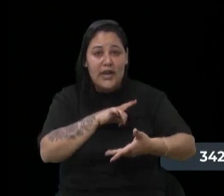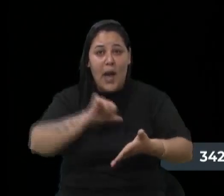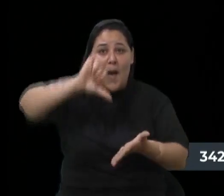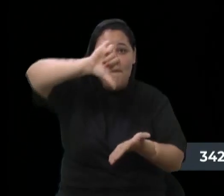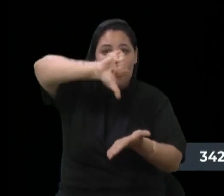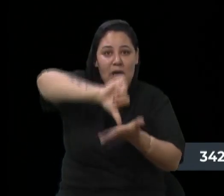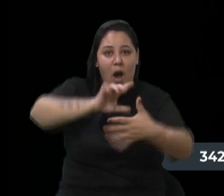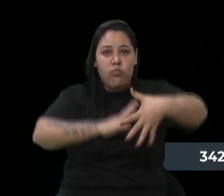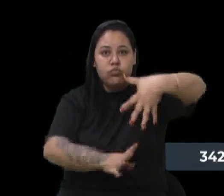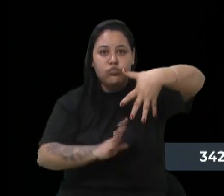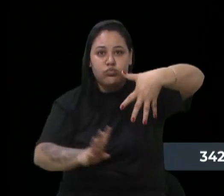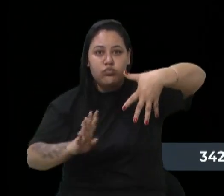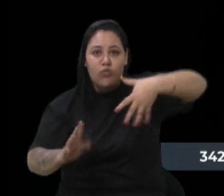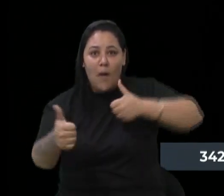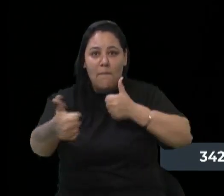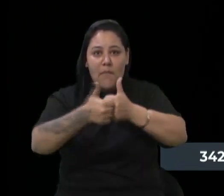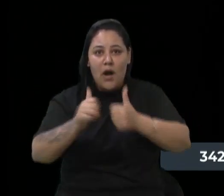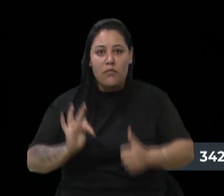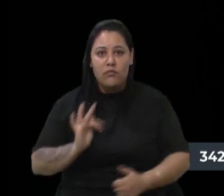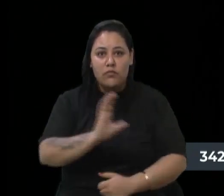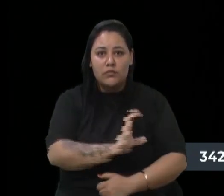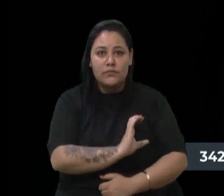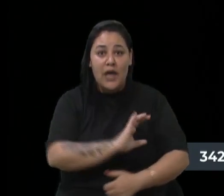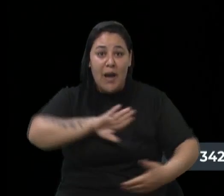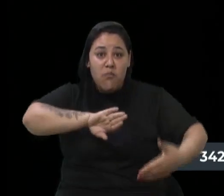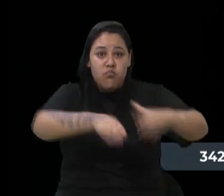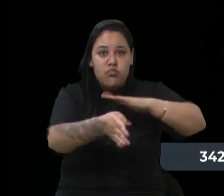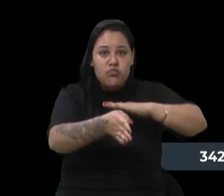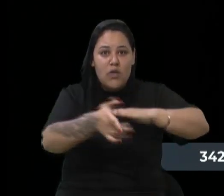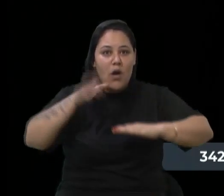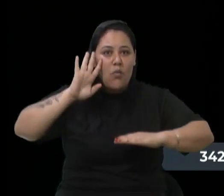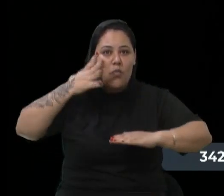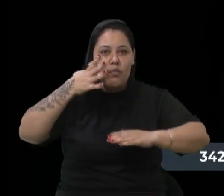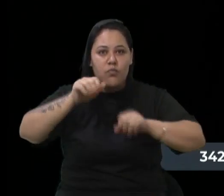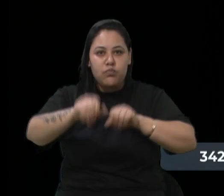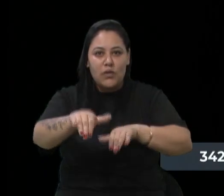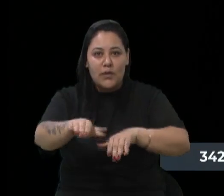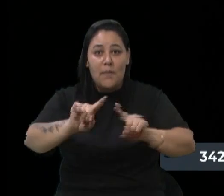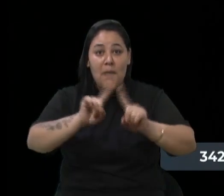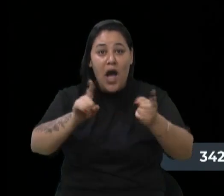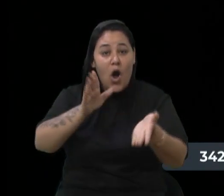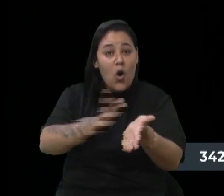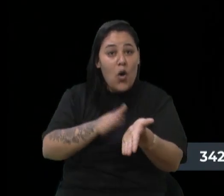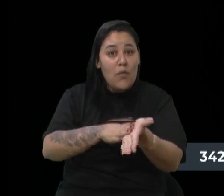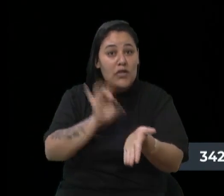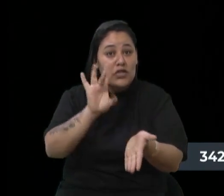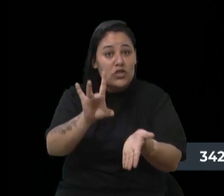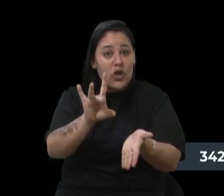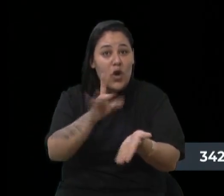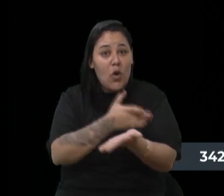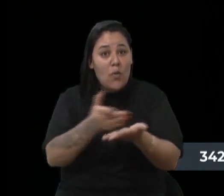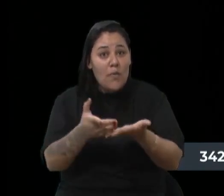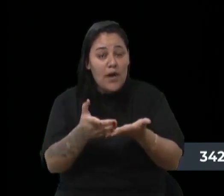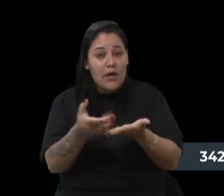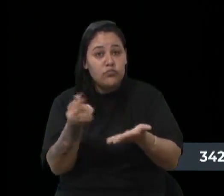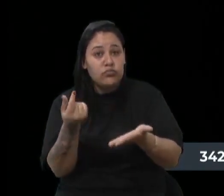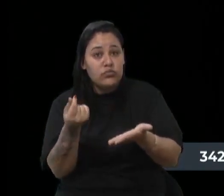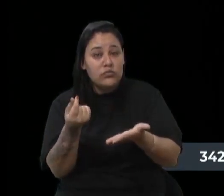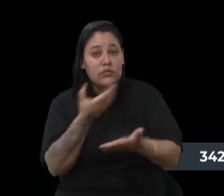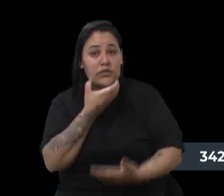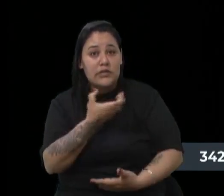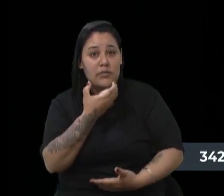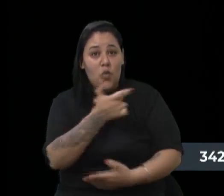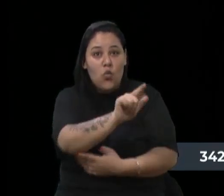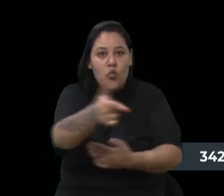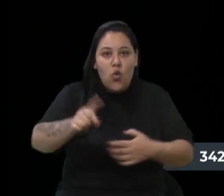do município de Flores da Cunha. A instalação ocorre em setembro, mas a cobrança começa só em dezembro. Os outros pórticos nas